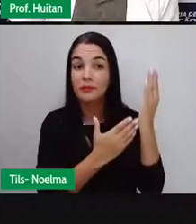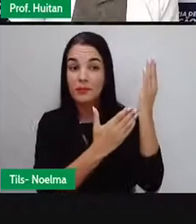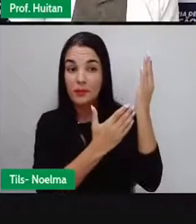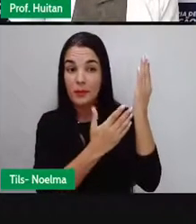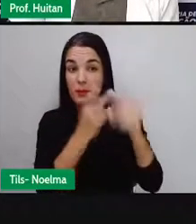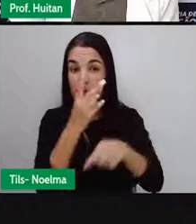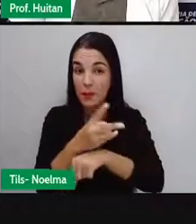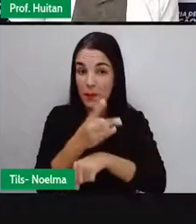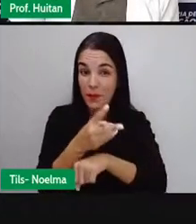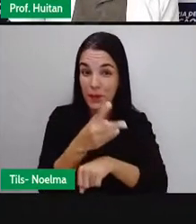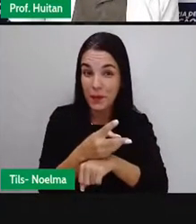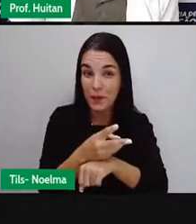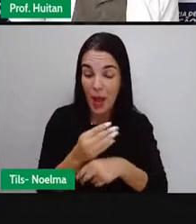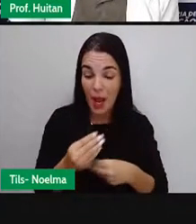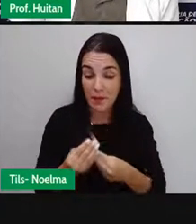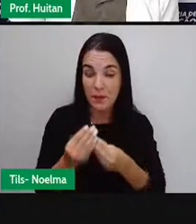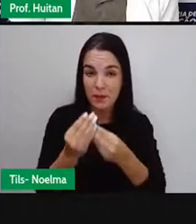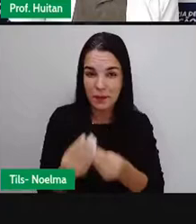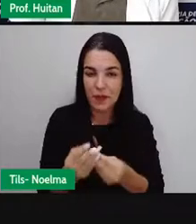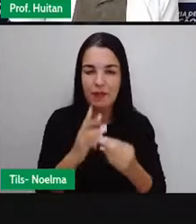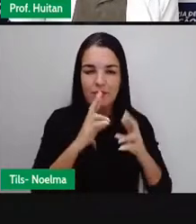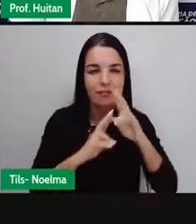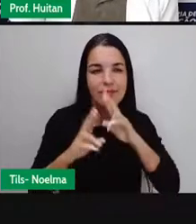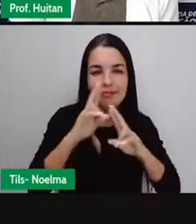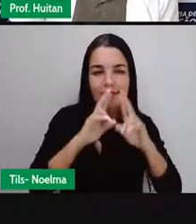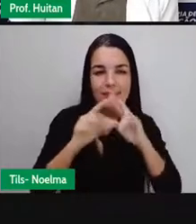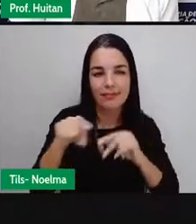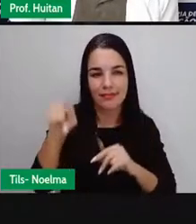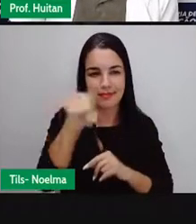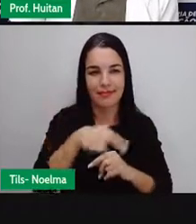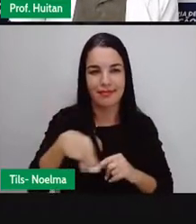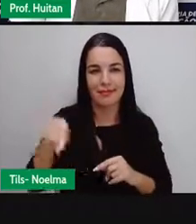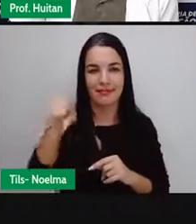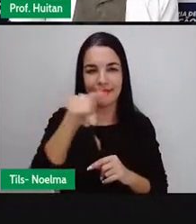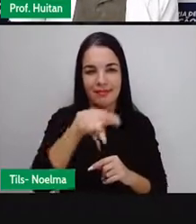que vai dar um pouco de uma certa resposta sobre isso.